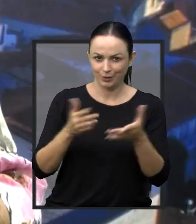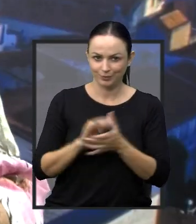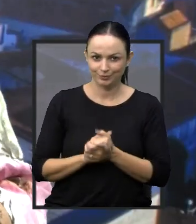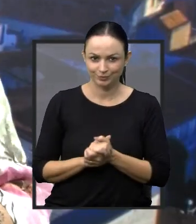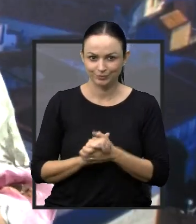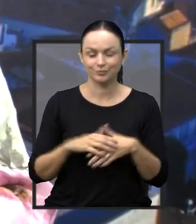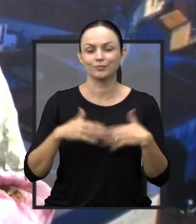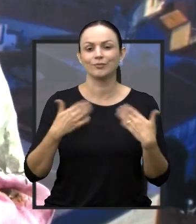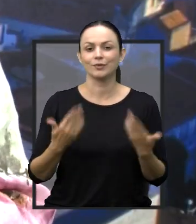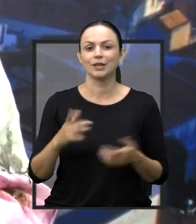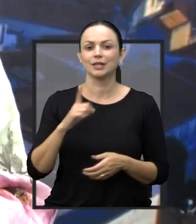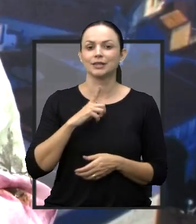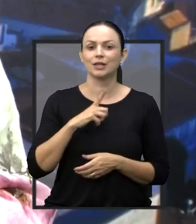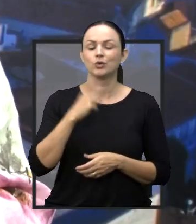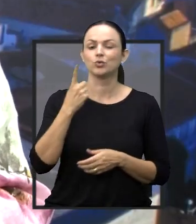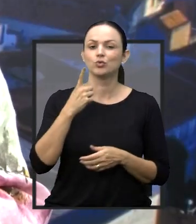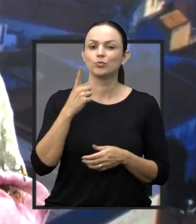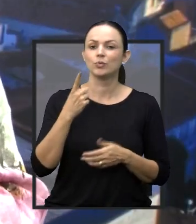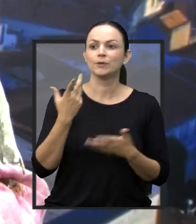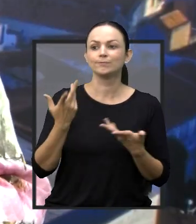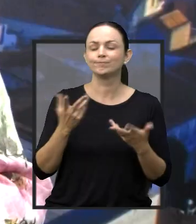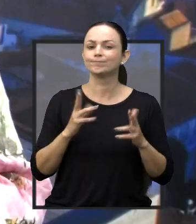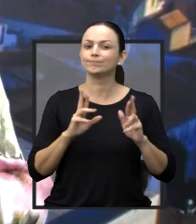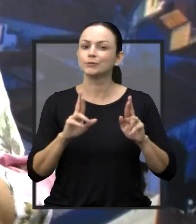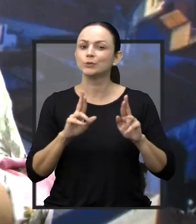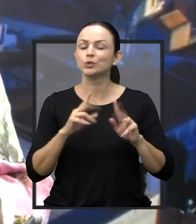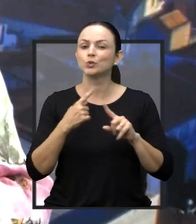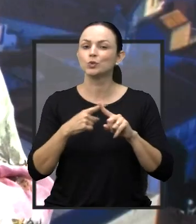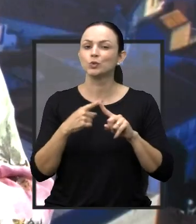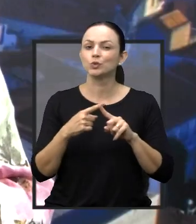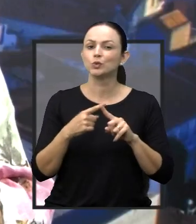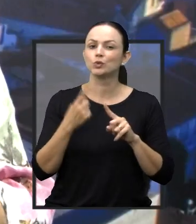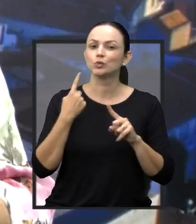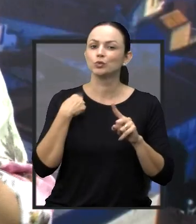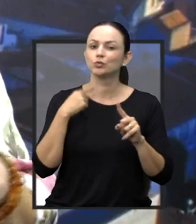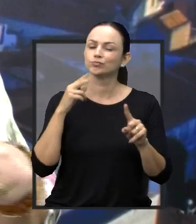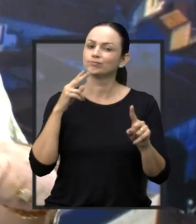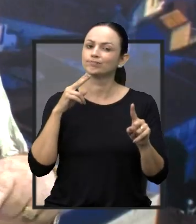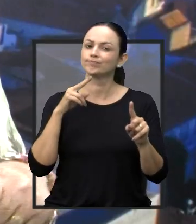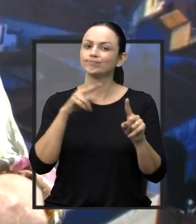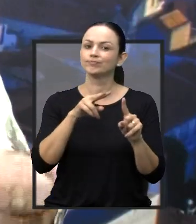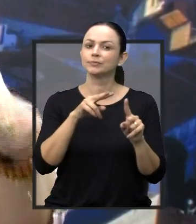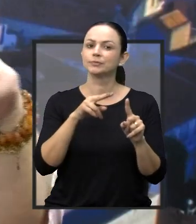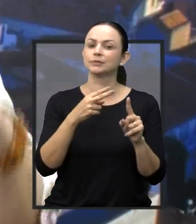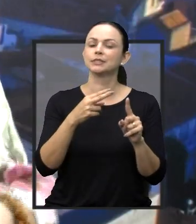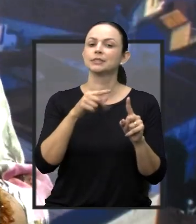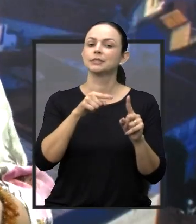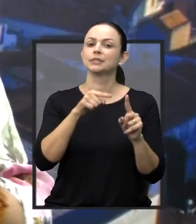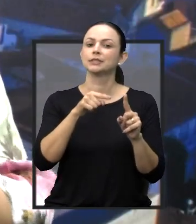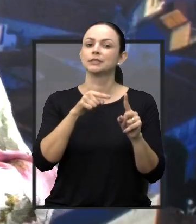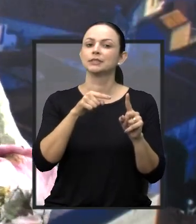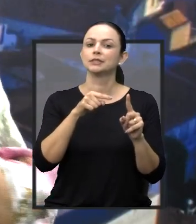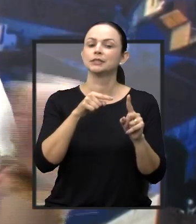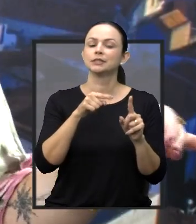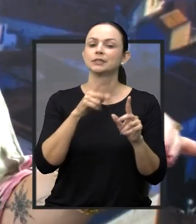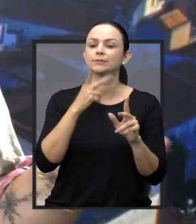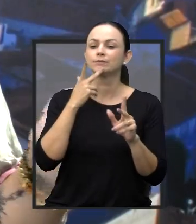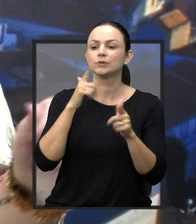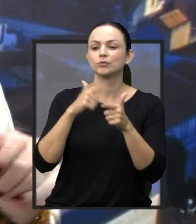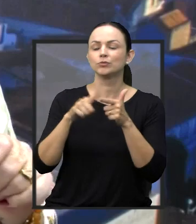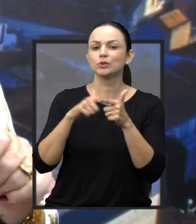trabalhos. E aí a gente tem uma expectativa que nós realmente vamos apontar os responsáveis pela crise que nós